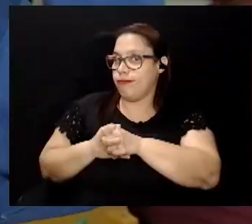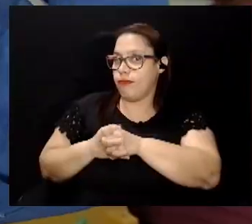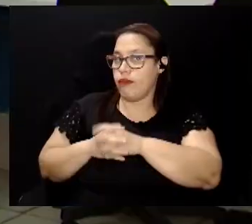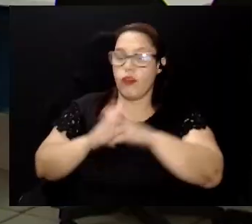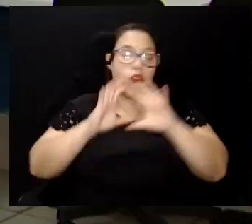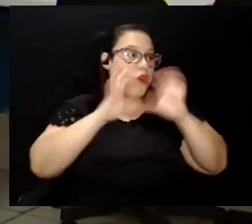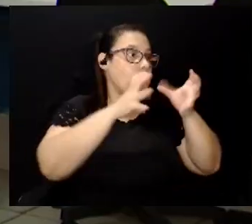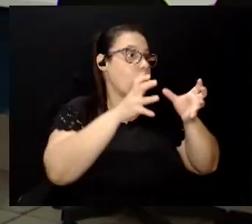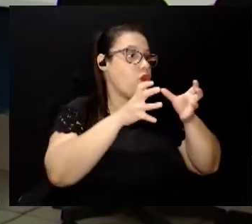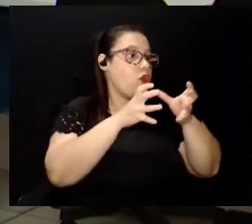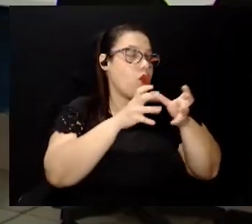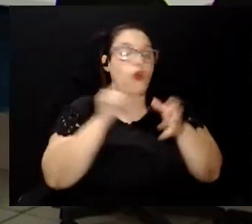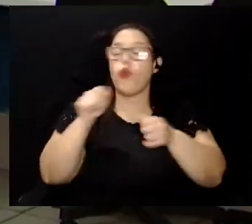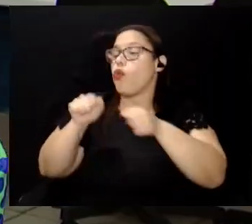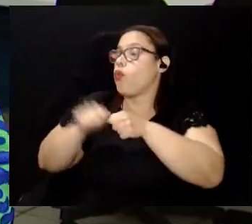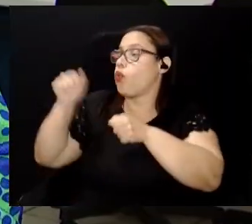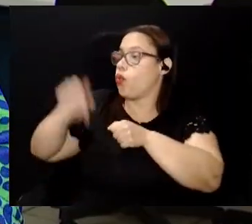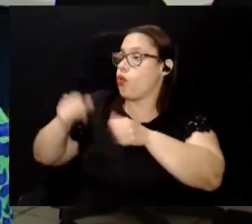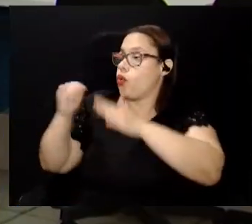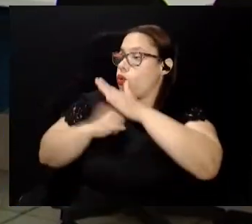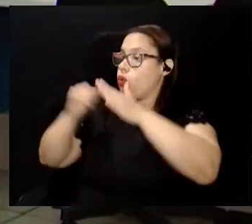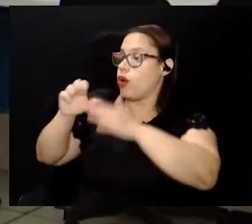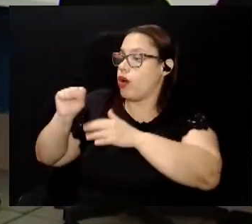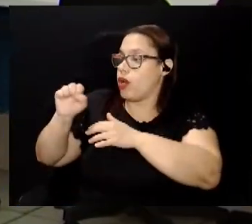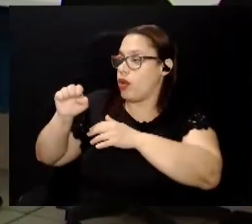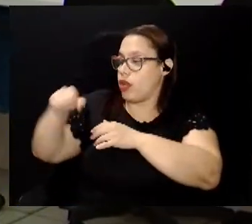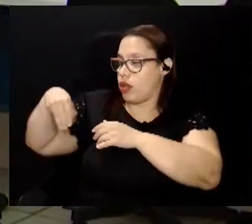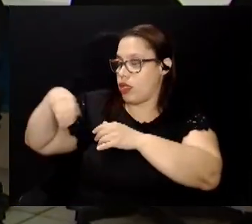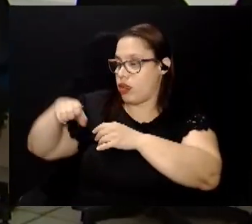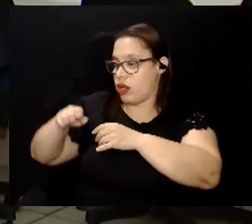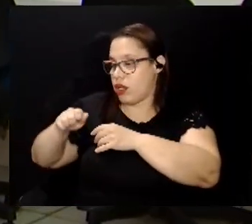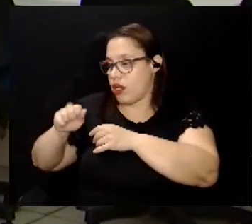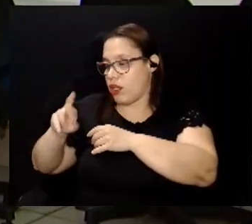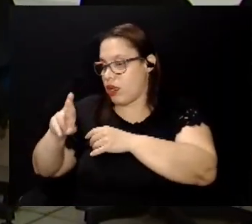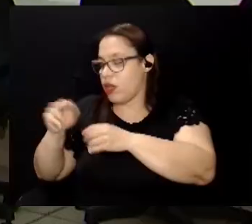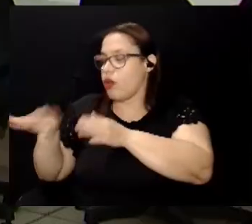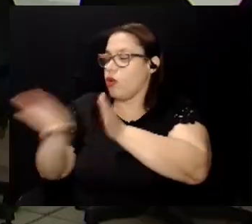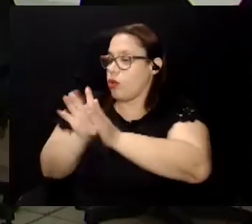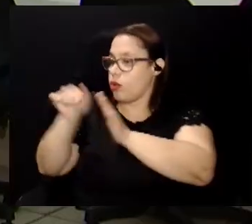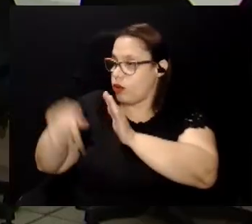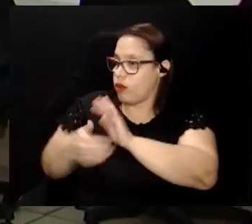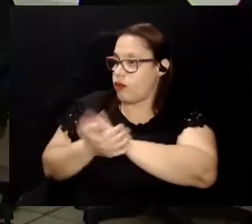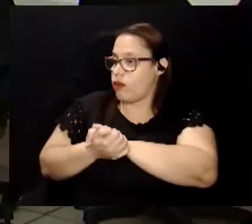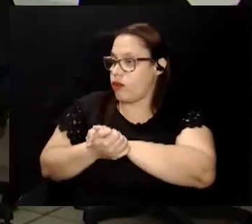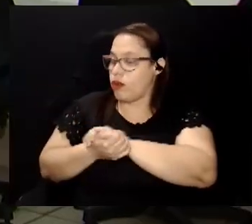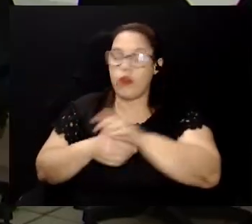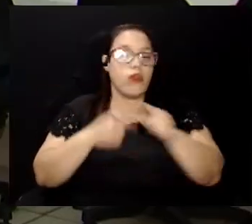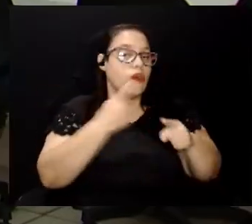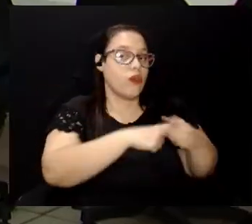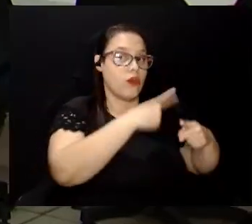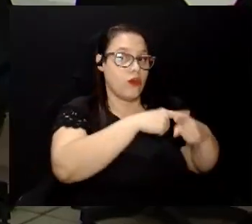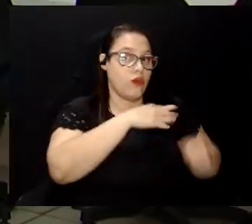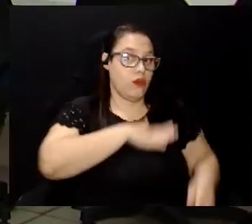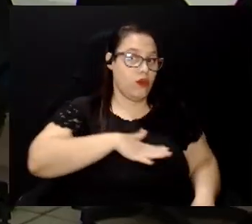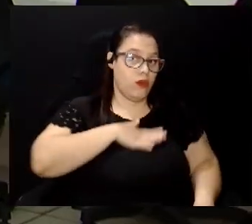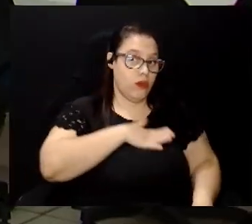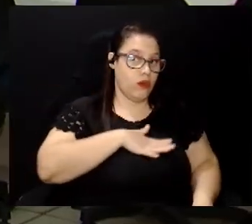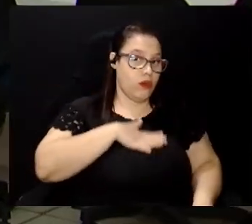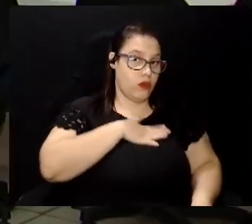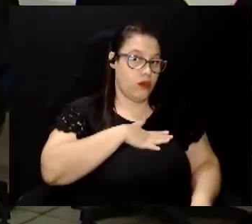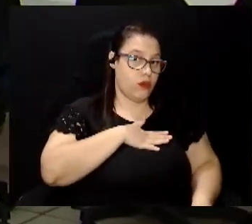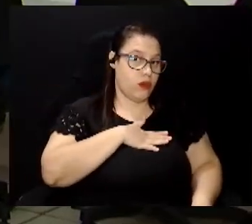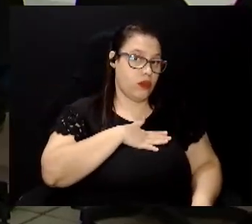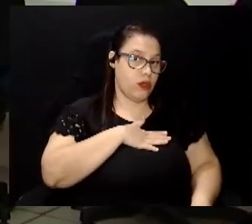Vôlei. O que você faz aqui no Instituto Semear? Por que você gosta de vir pra cá? Porque eu gosto